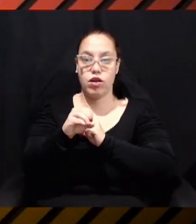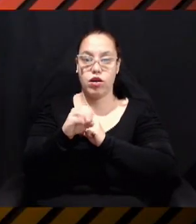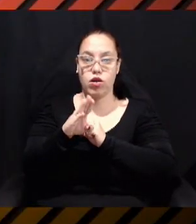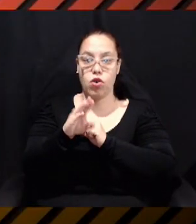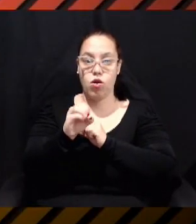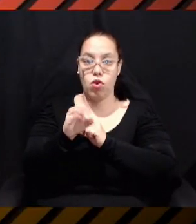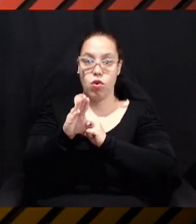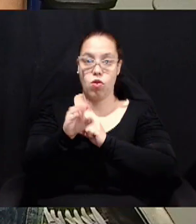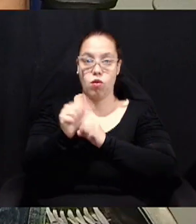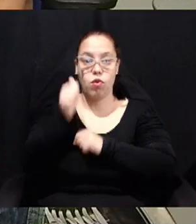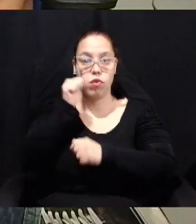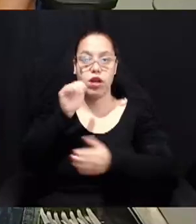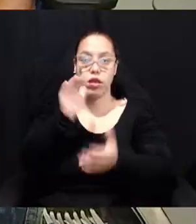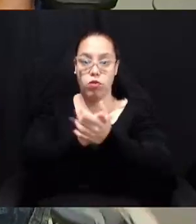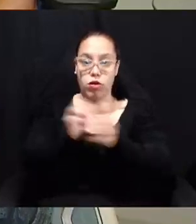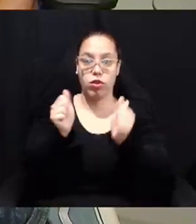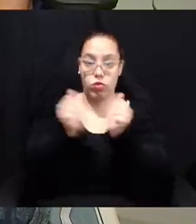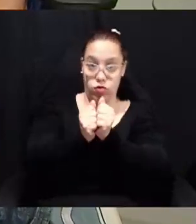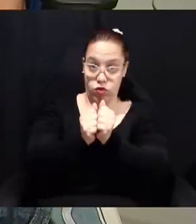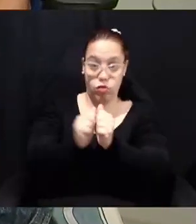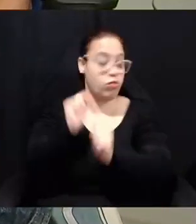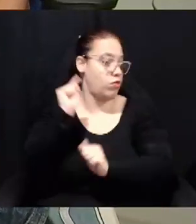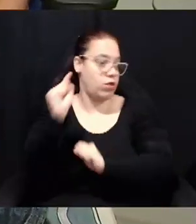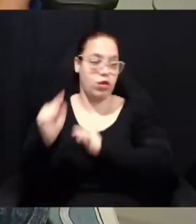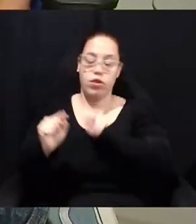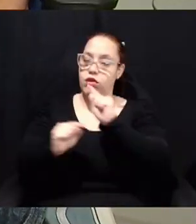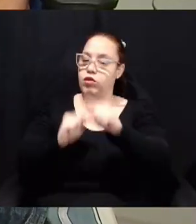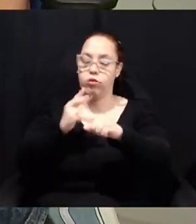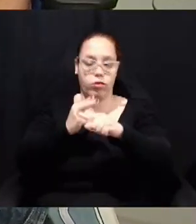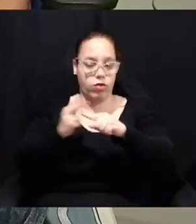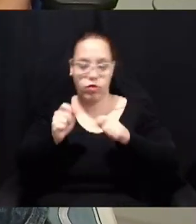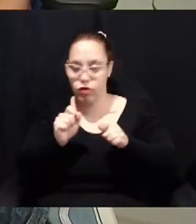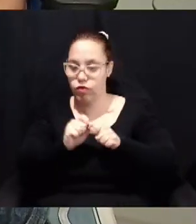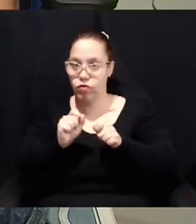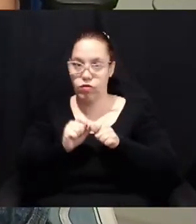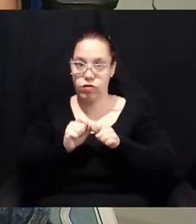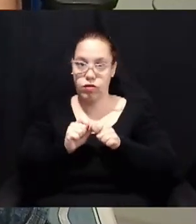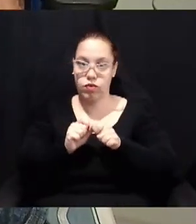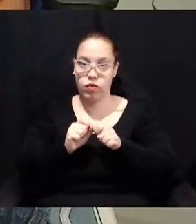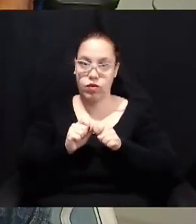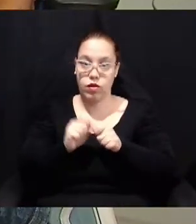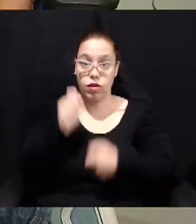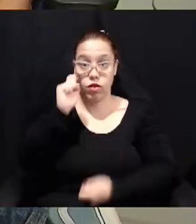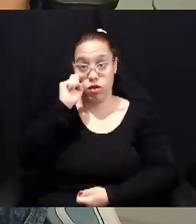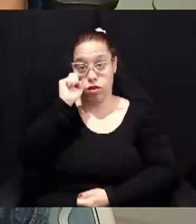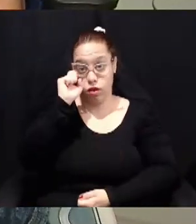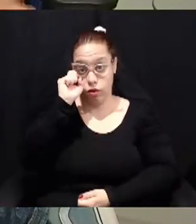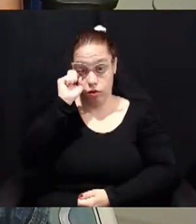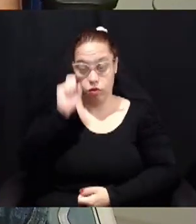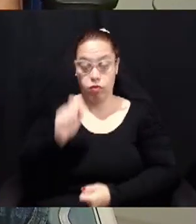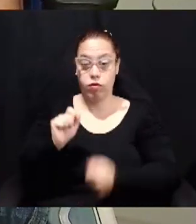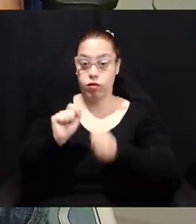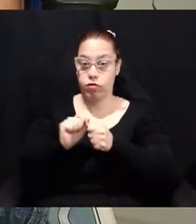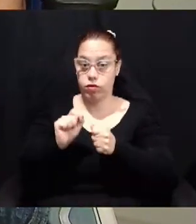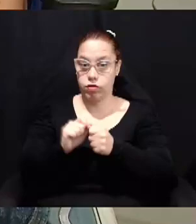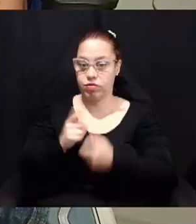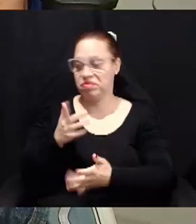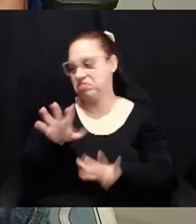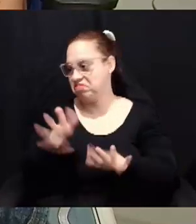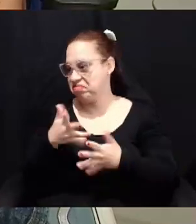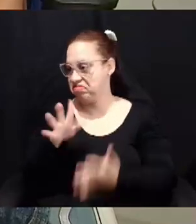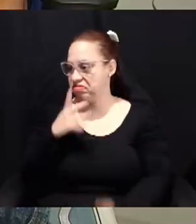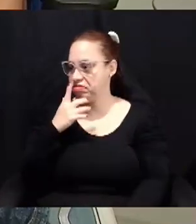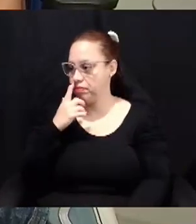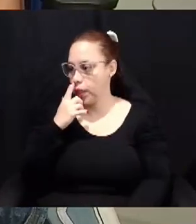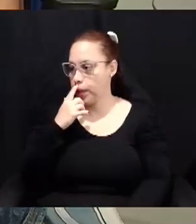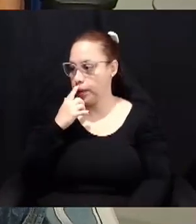e eu. E outras coisas, outras séries que eu faço, como Mamu Elefant, né? Que é uma série que eu fiz meio despretensiosamente. Hoje ela é uma série